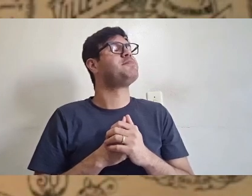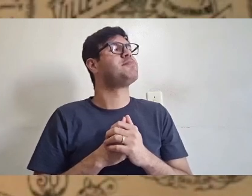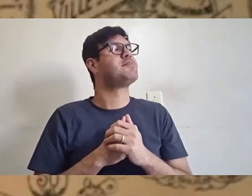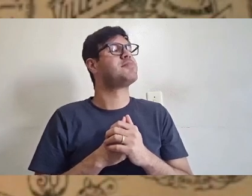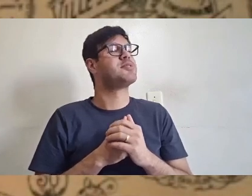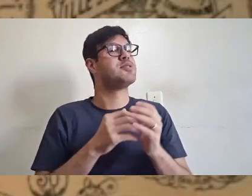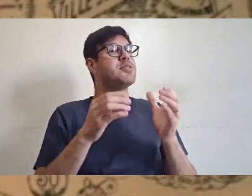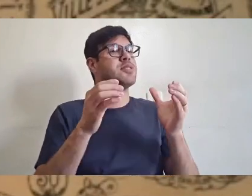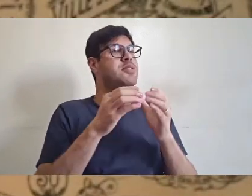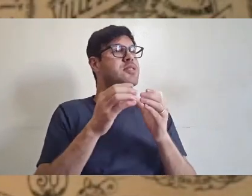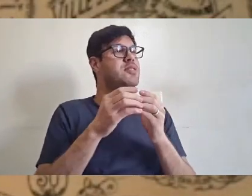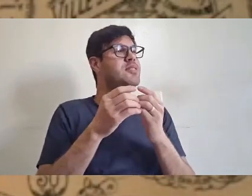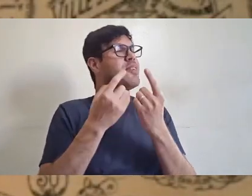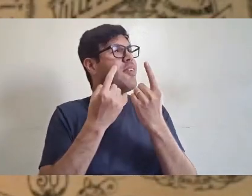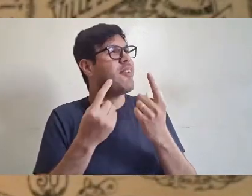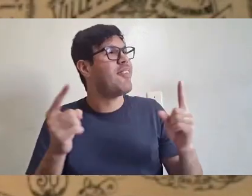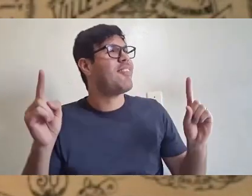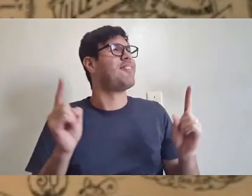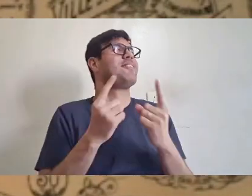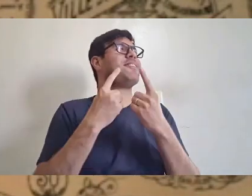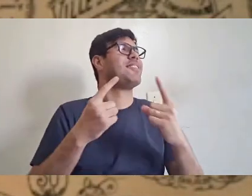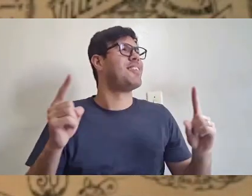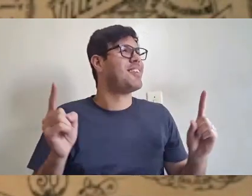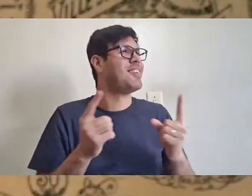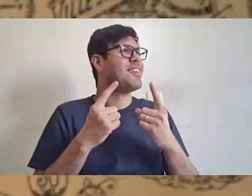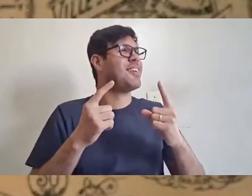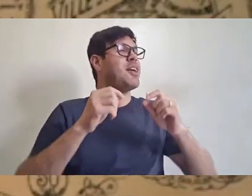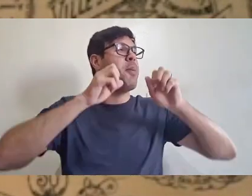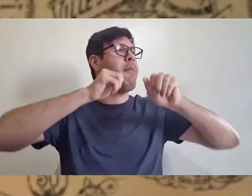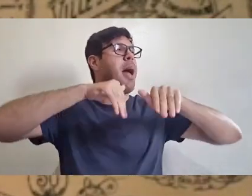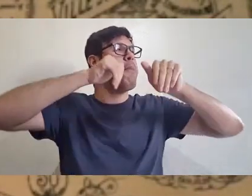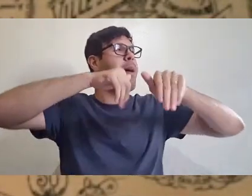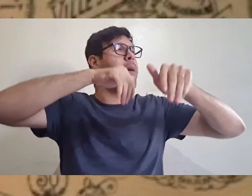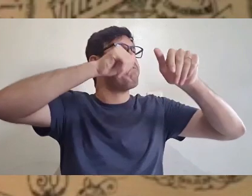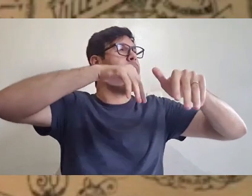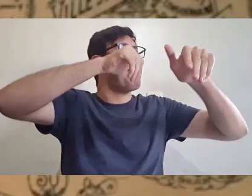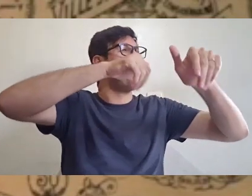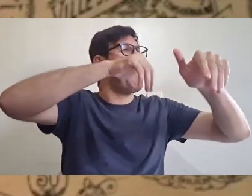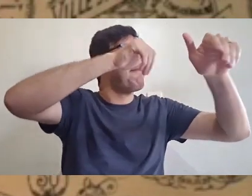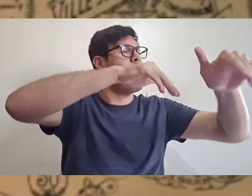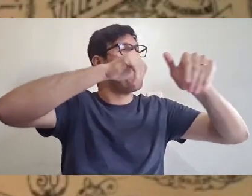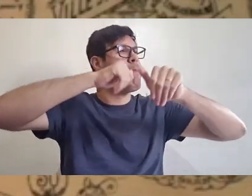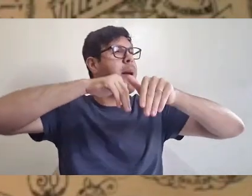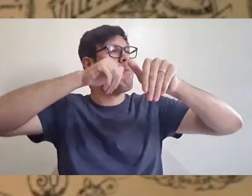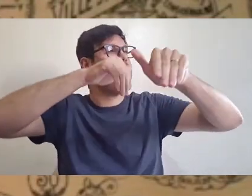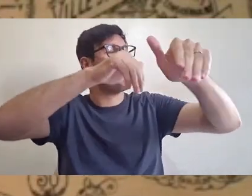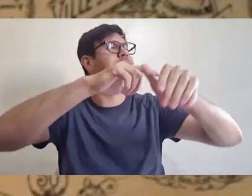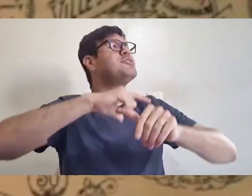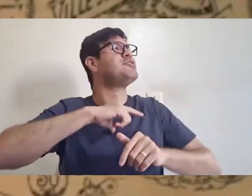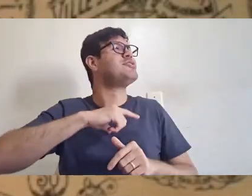fanfarra do Clube dos Engraxates, que desfilava nos festejos, principalmente no 7 de